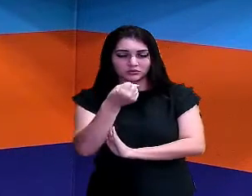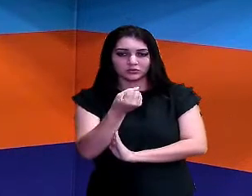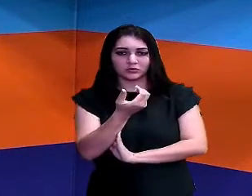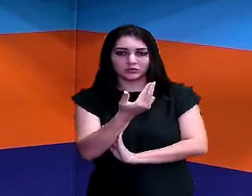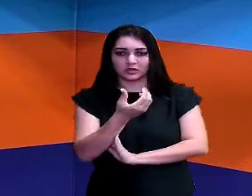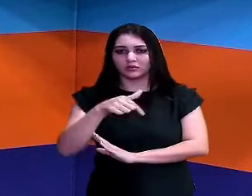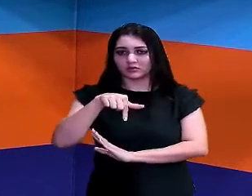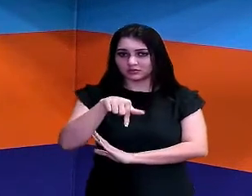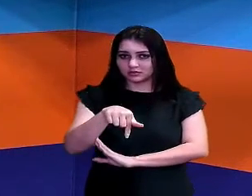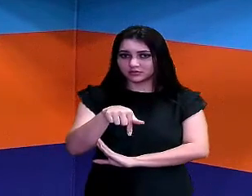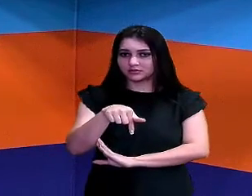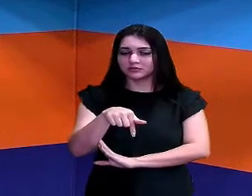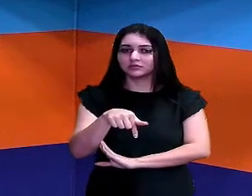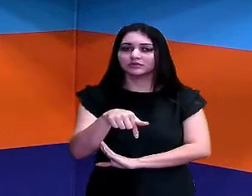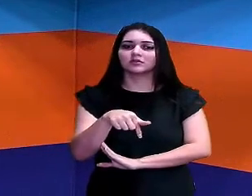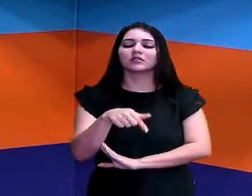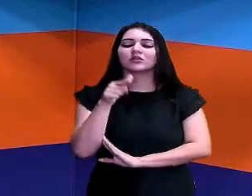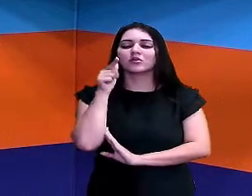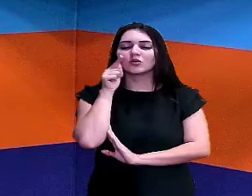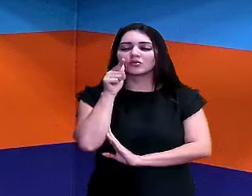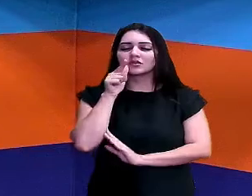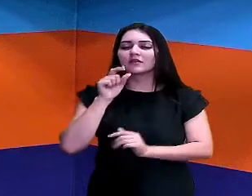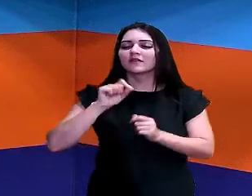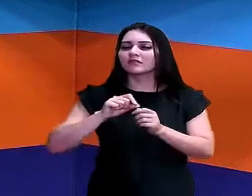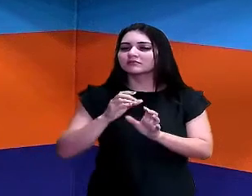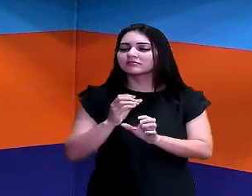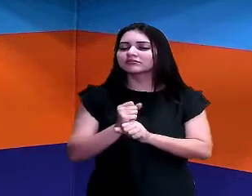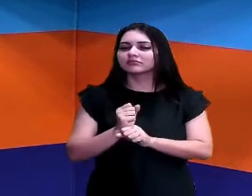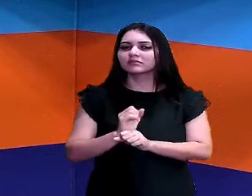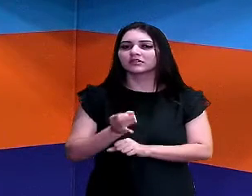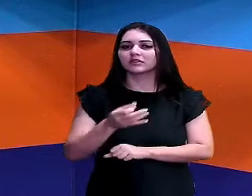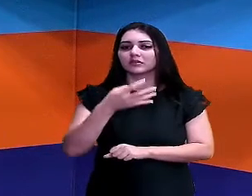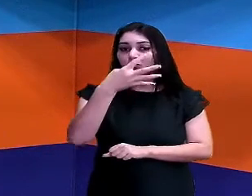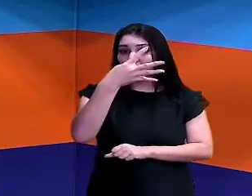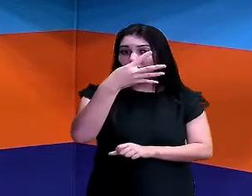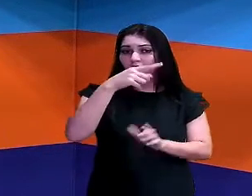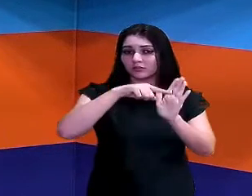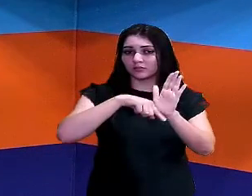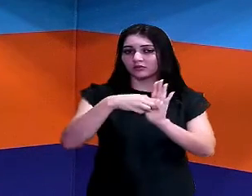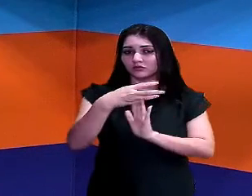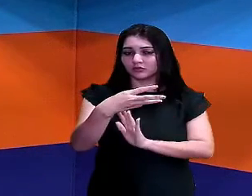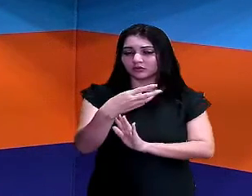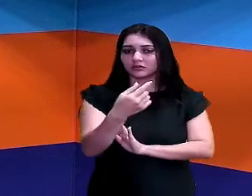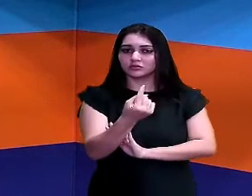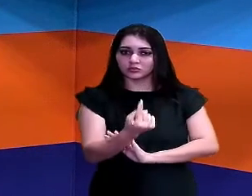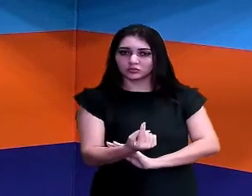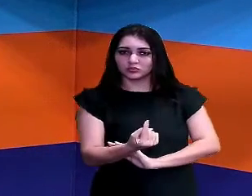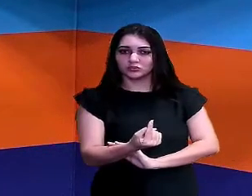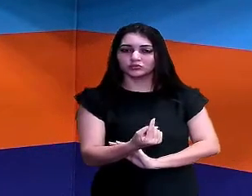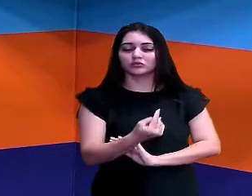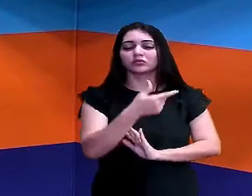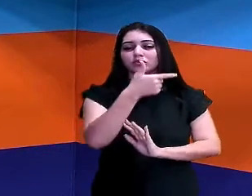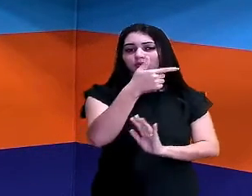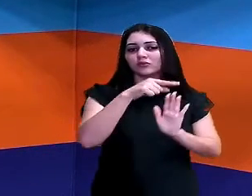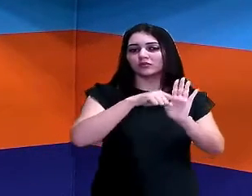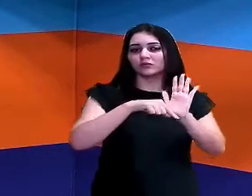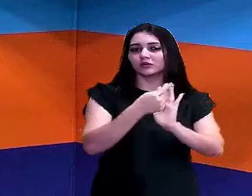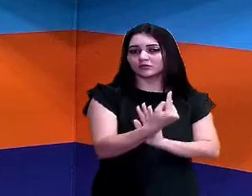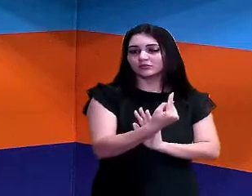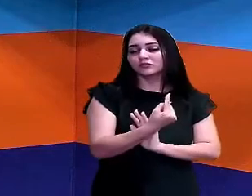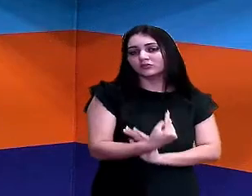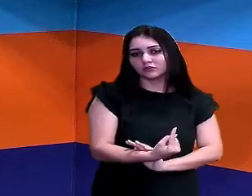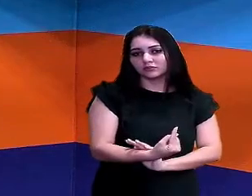7. E consegui fazer minha continha, né? 4 menos 3. 1, 2 menos 1,